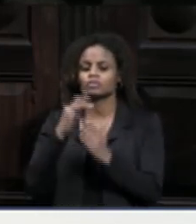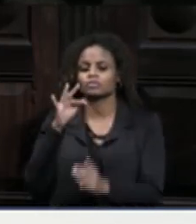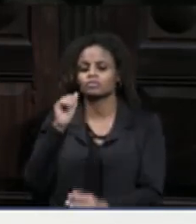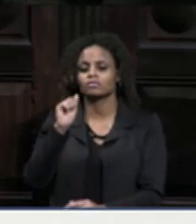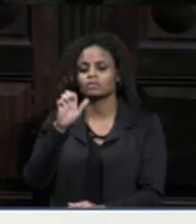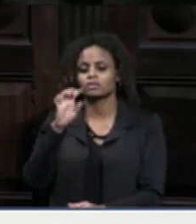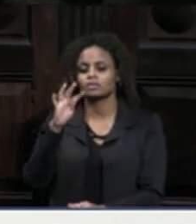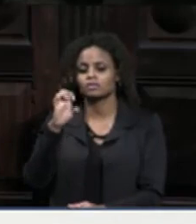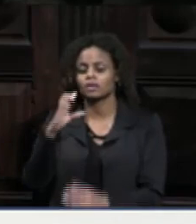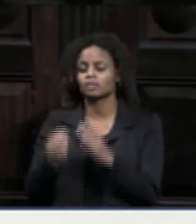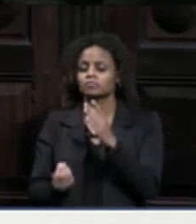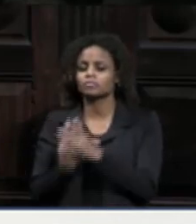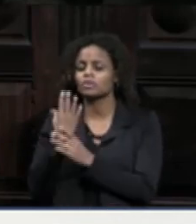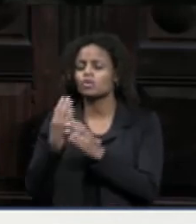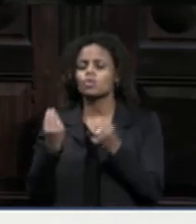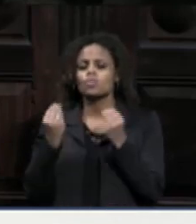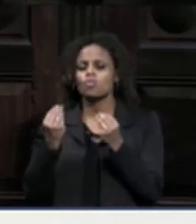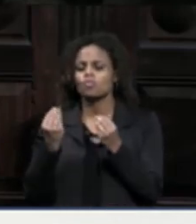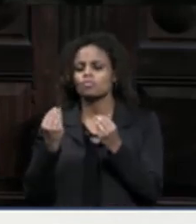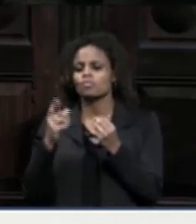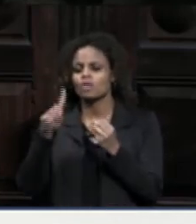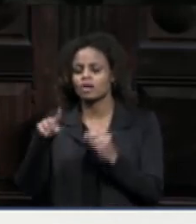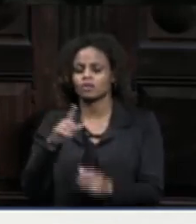governo Marcelo Alencar,